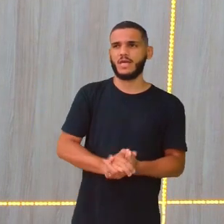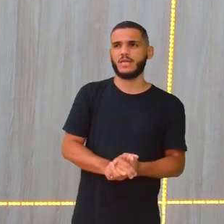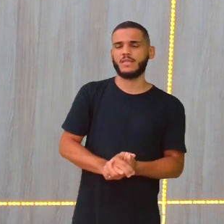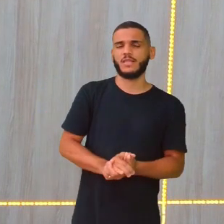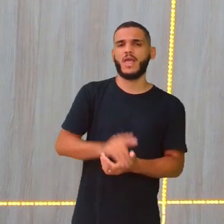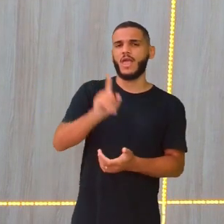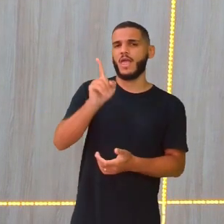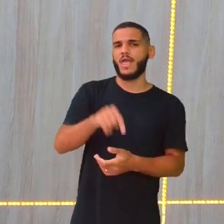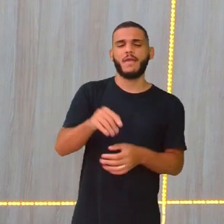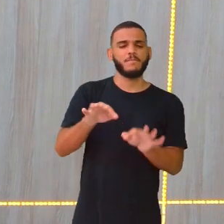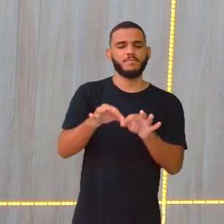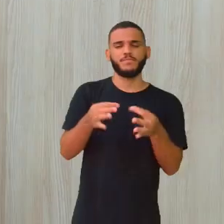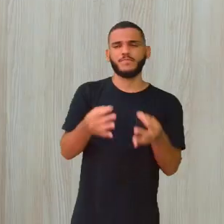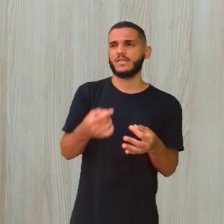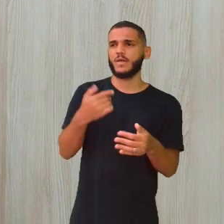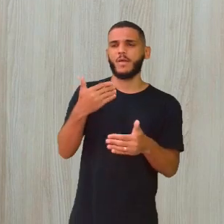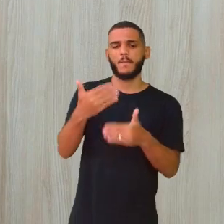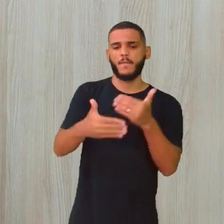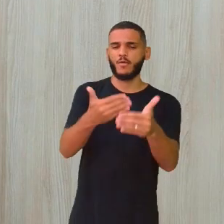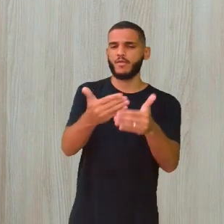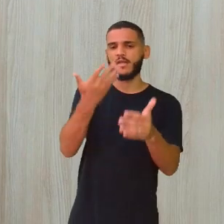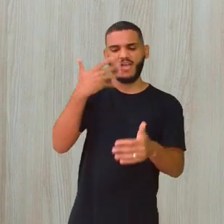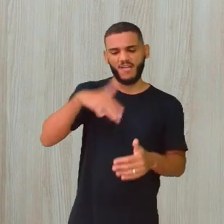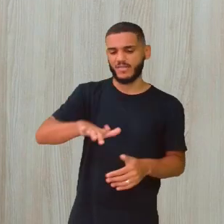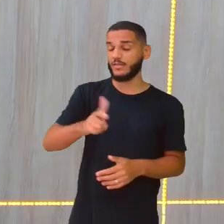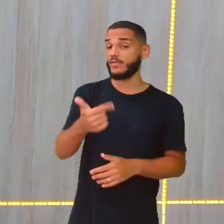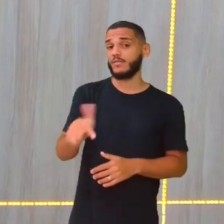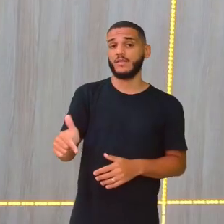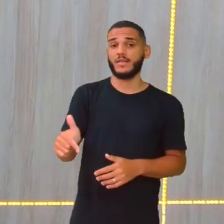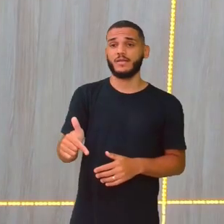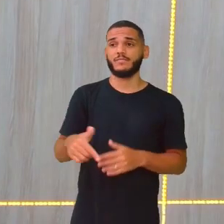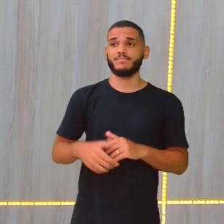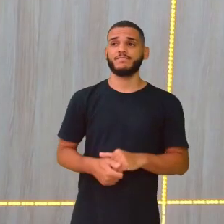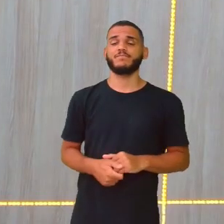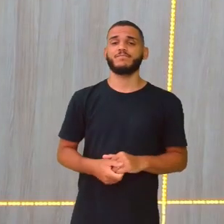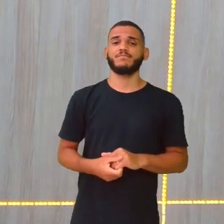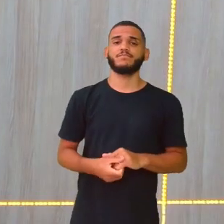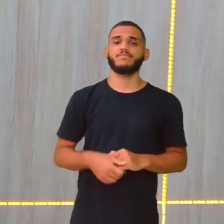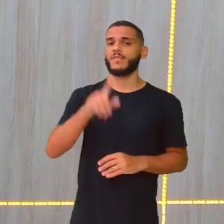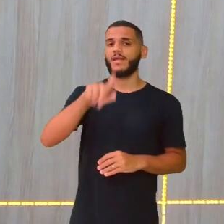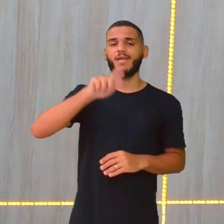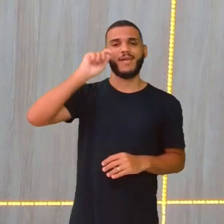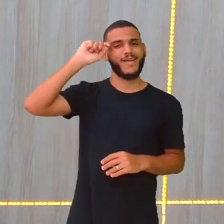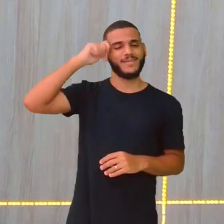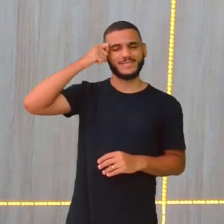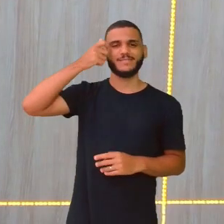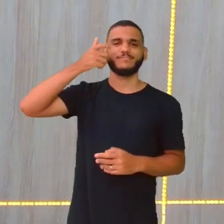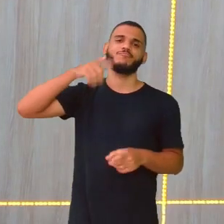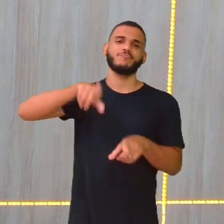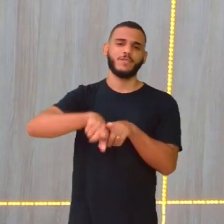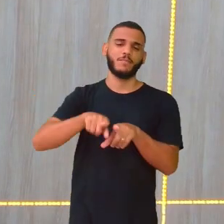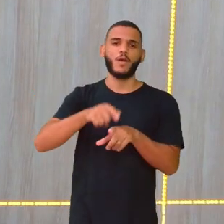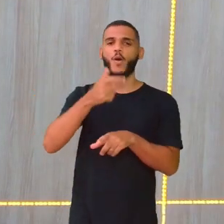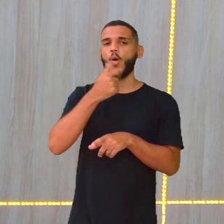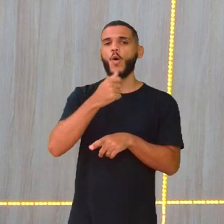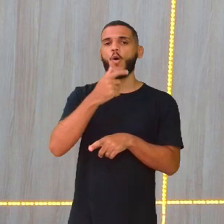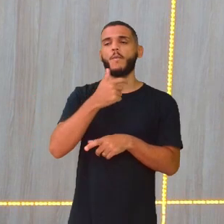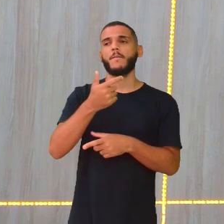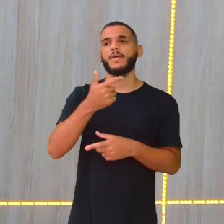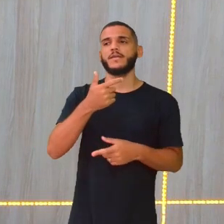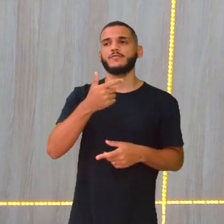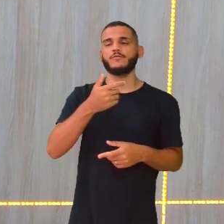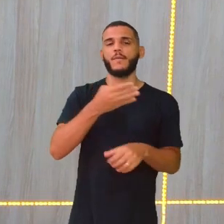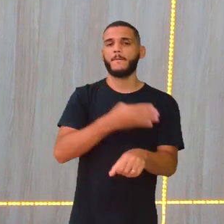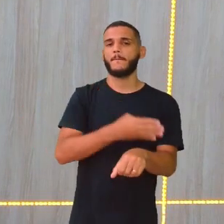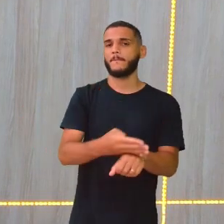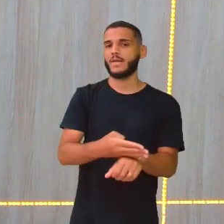dotadas de ingenuidade, que é do processo infantil, isso, né? Porque isso é fruto do quê? Do racismo. Enquanto homens brancos com